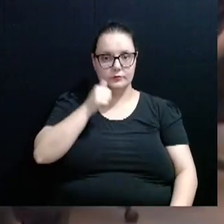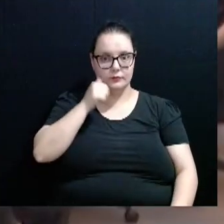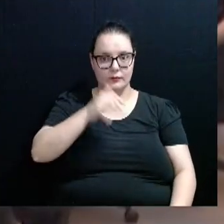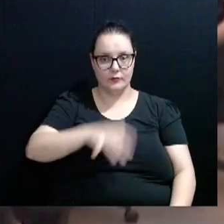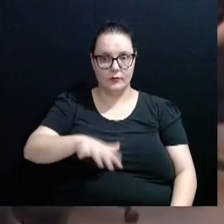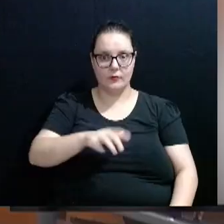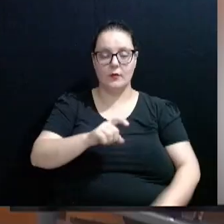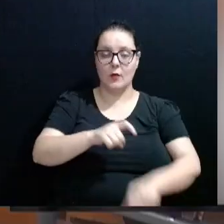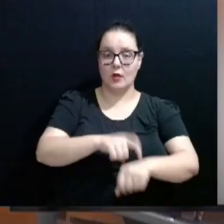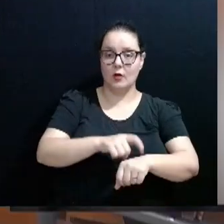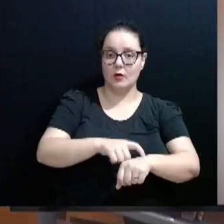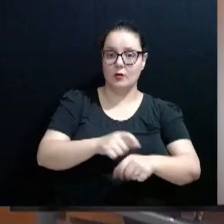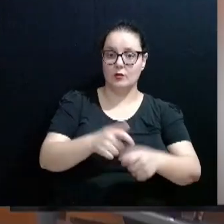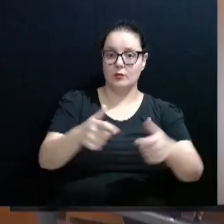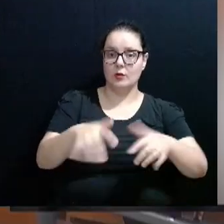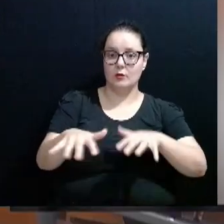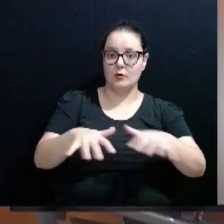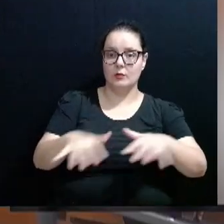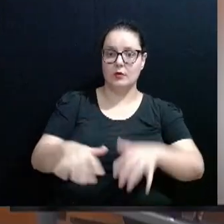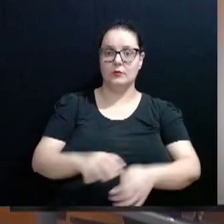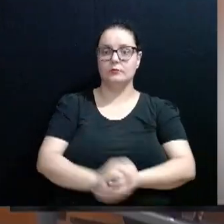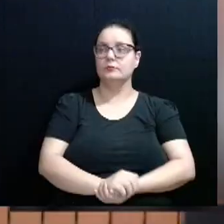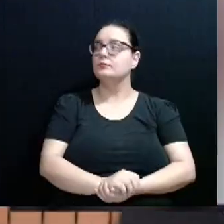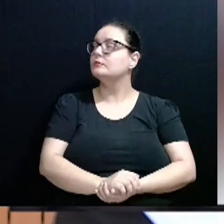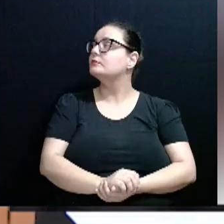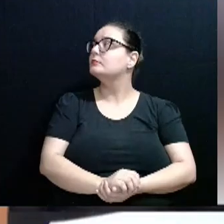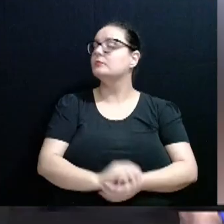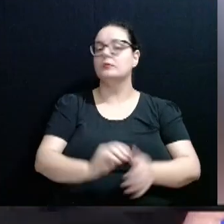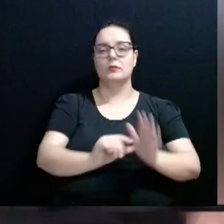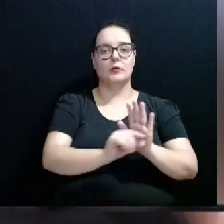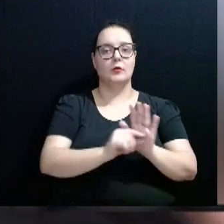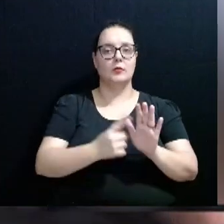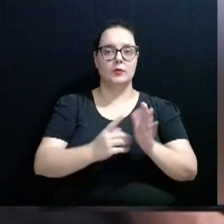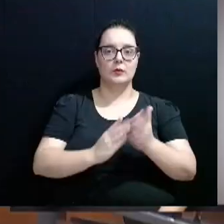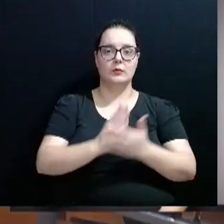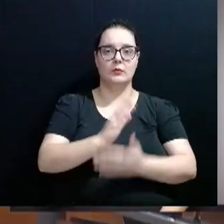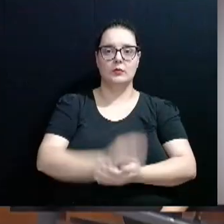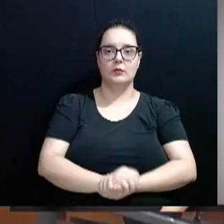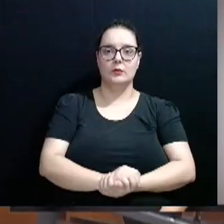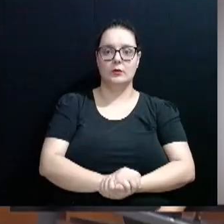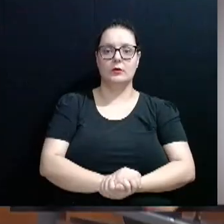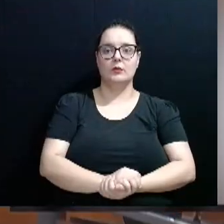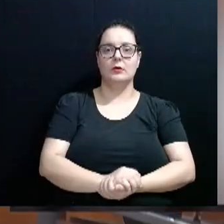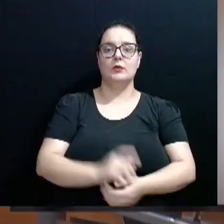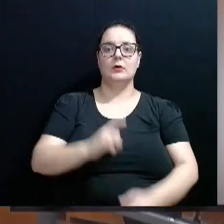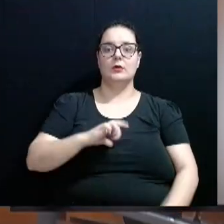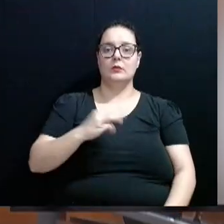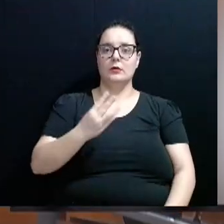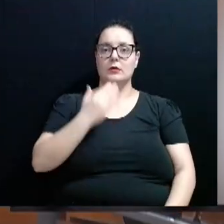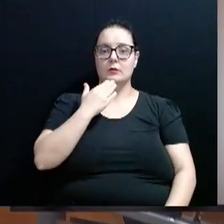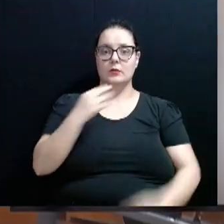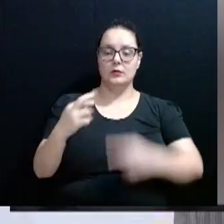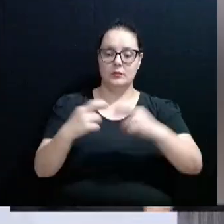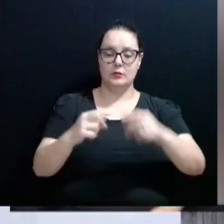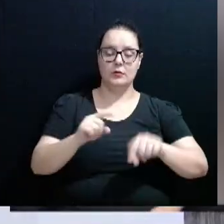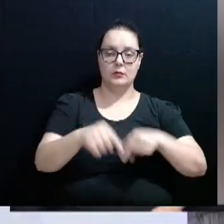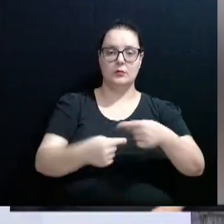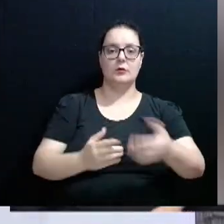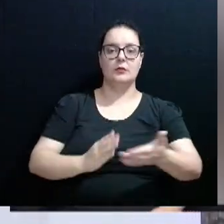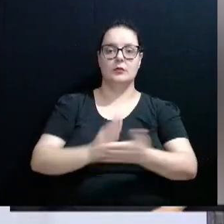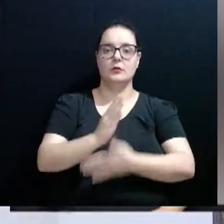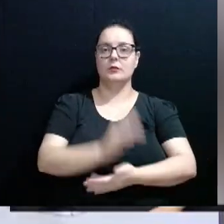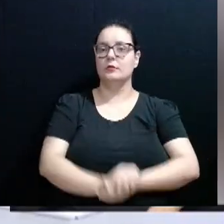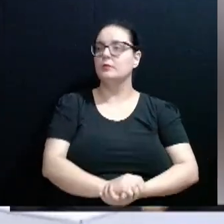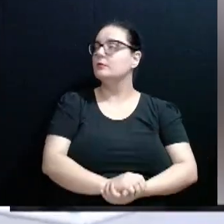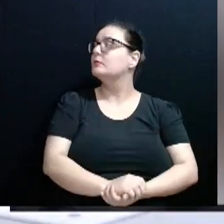de maior movimento. O item 1 está aprovado. Houve 3 pedidos de vista, os demais foram aprovados. Nós tivemos